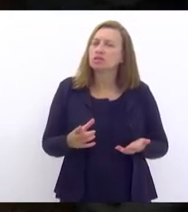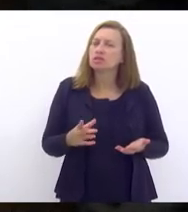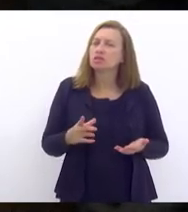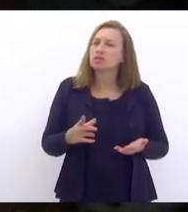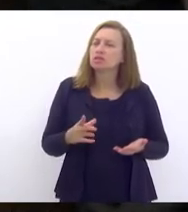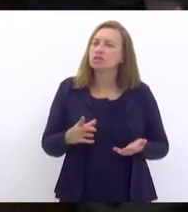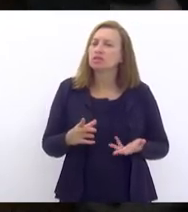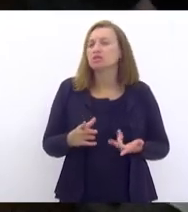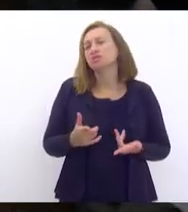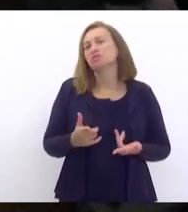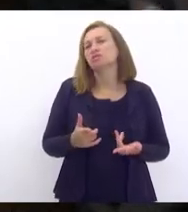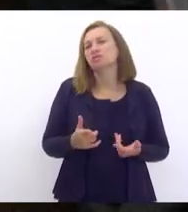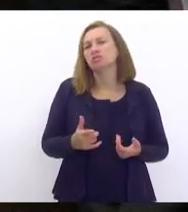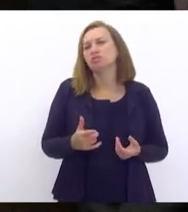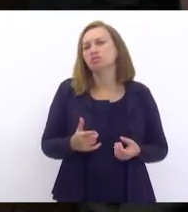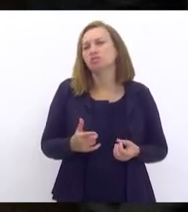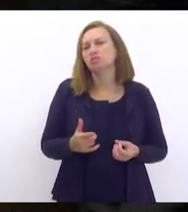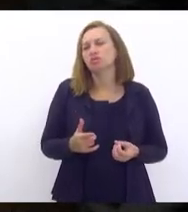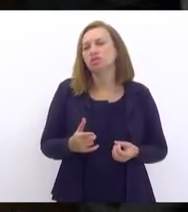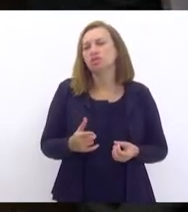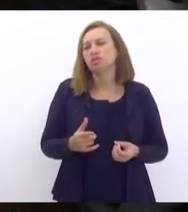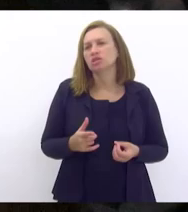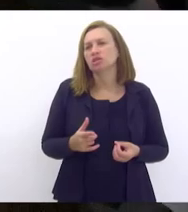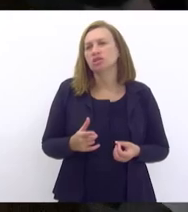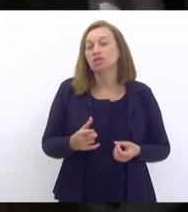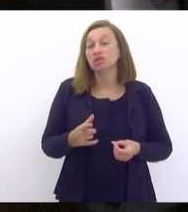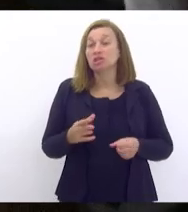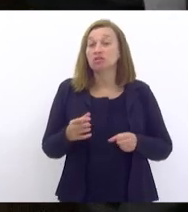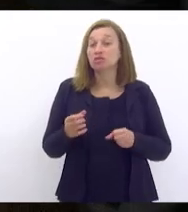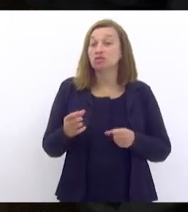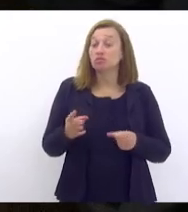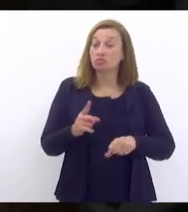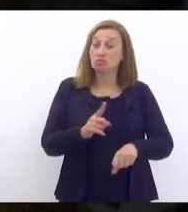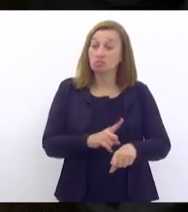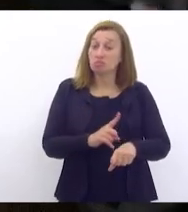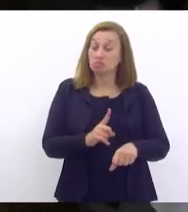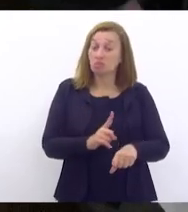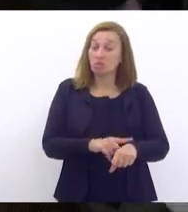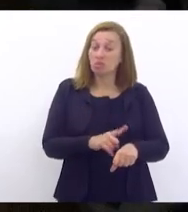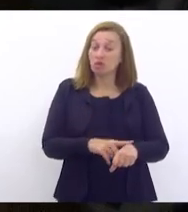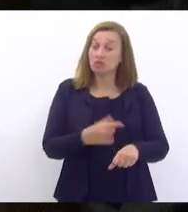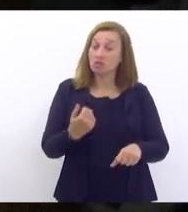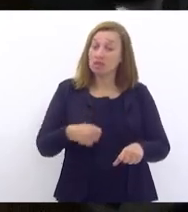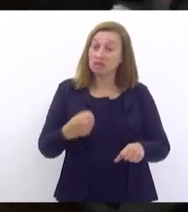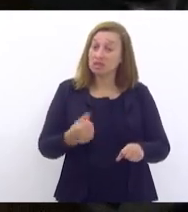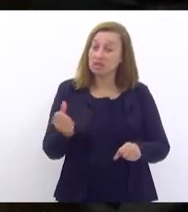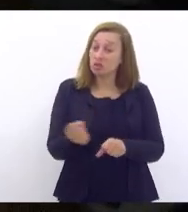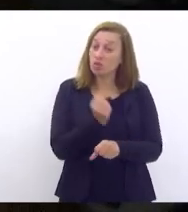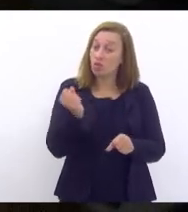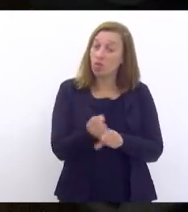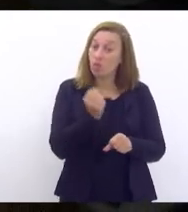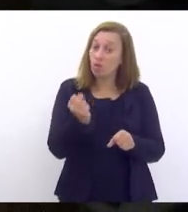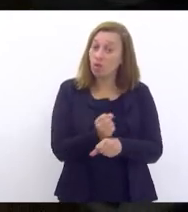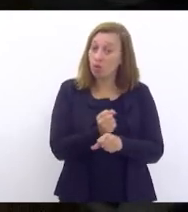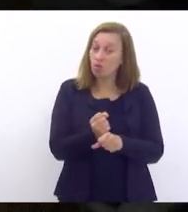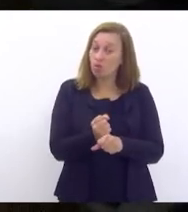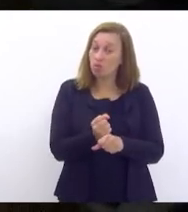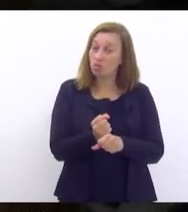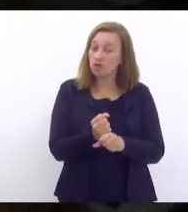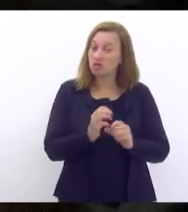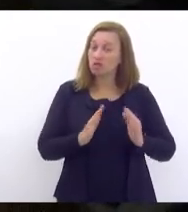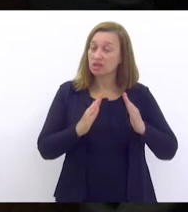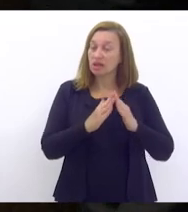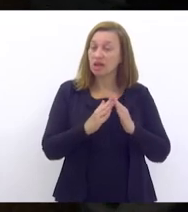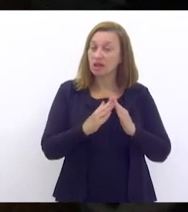de retomada de construção de moradia popular para quem mais precisa. Nós ficamos, nos